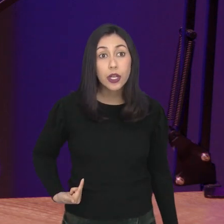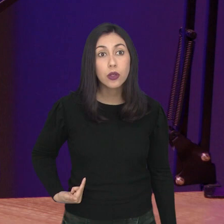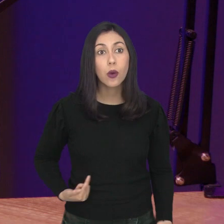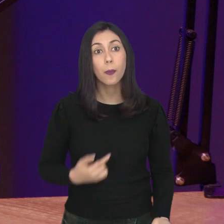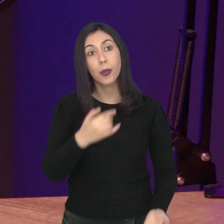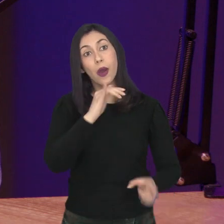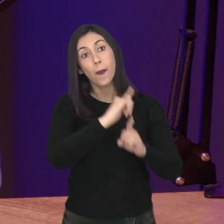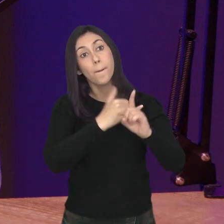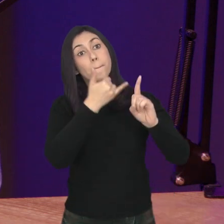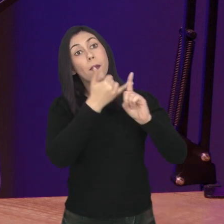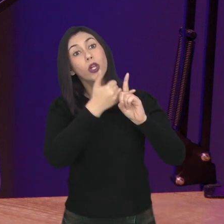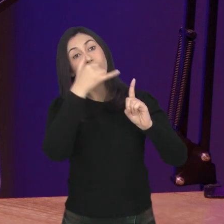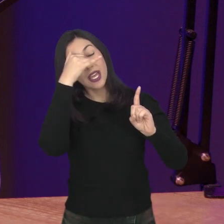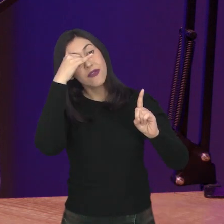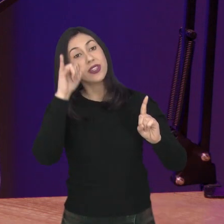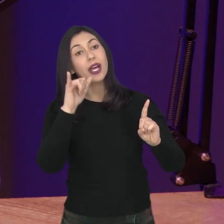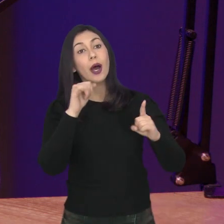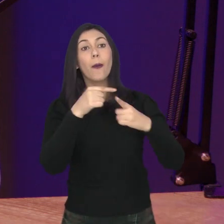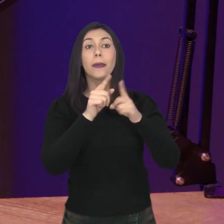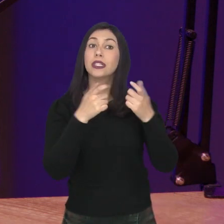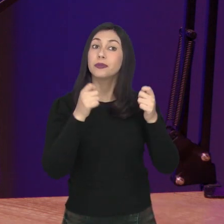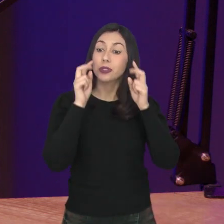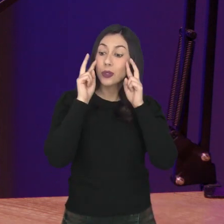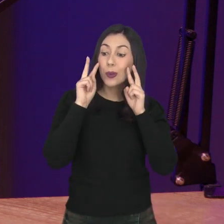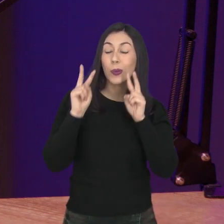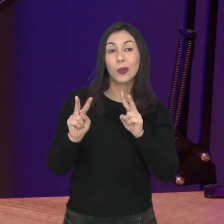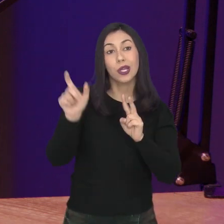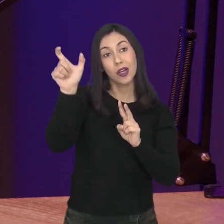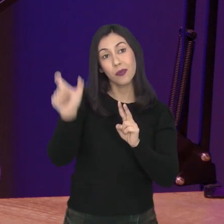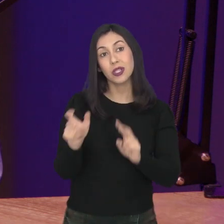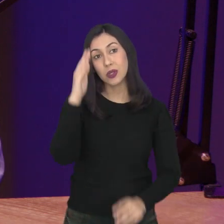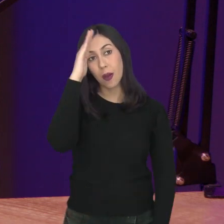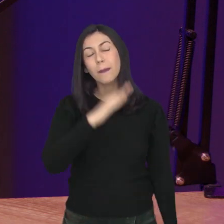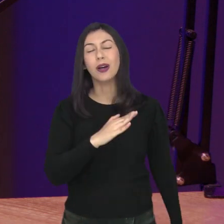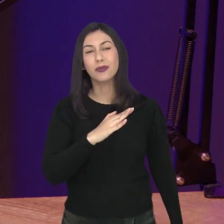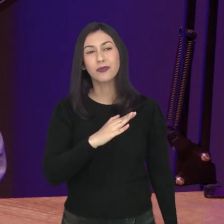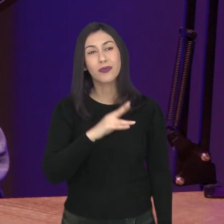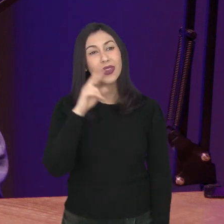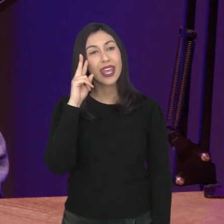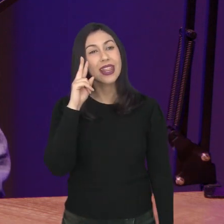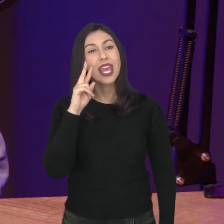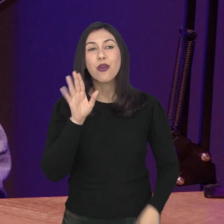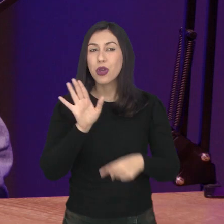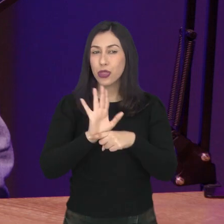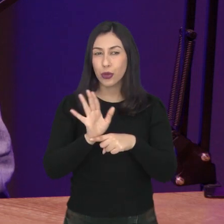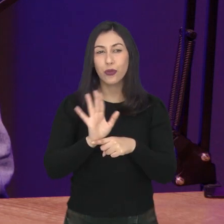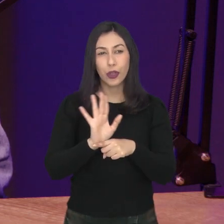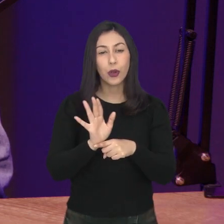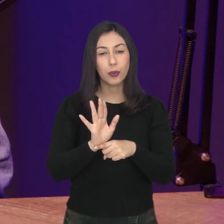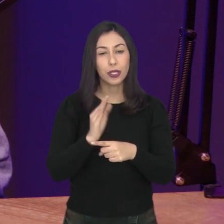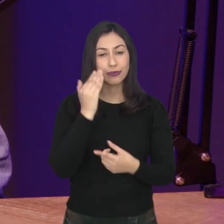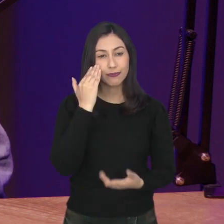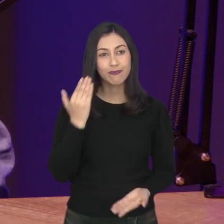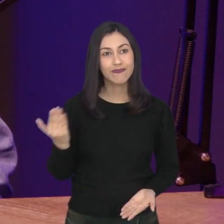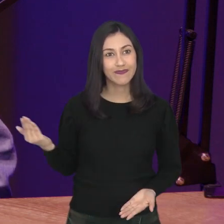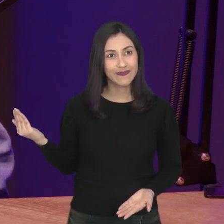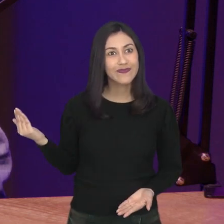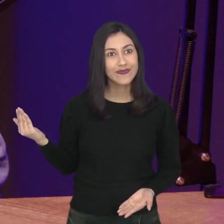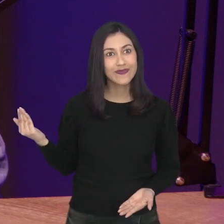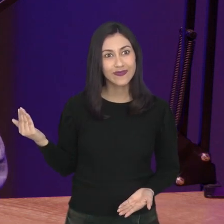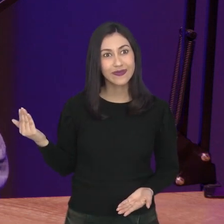para esse cenário. E daí, como eu tinha falado, que a personagem, né, que pratica o bullying é uma